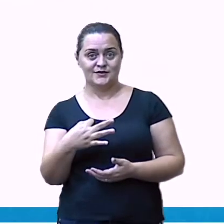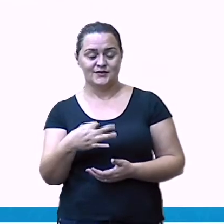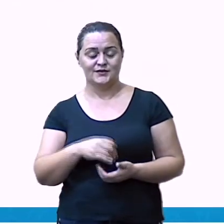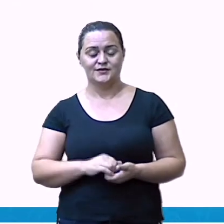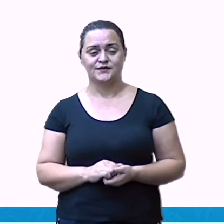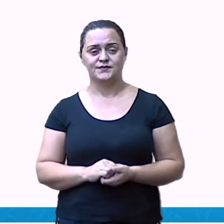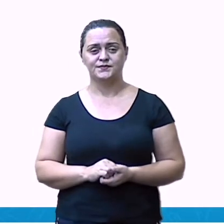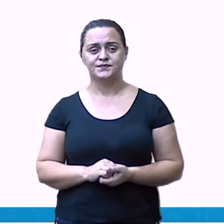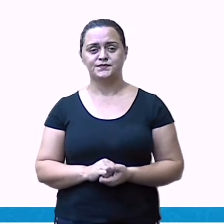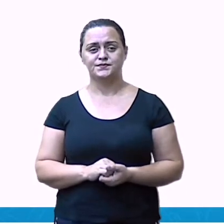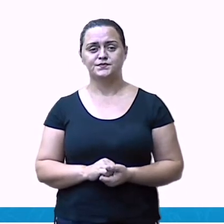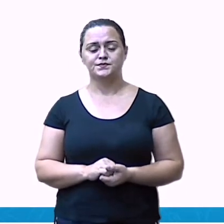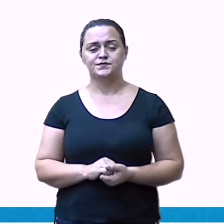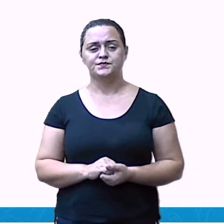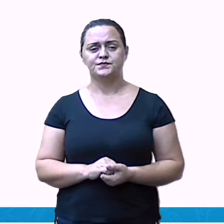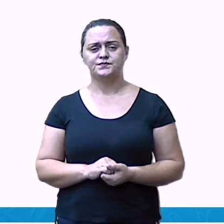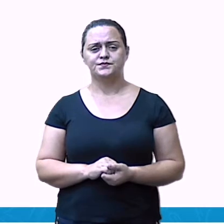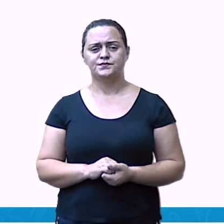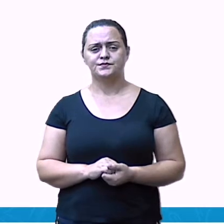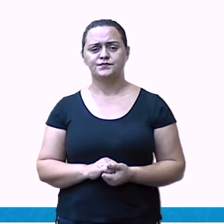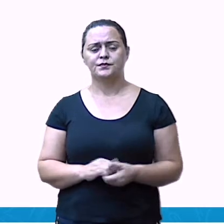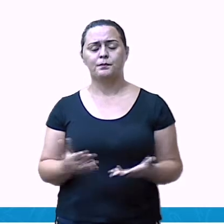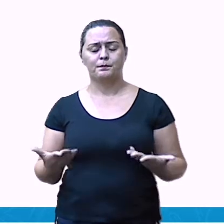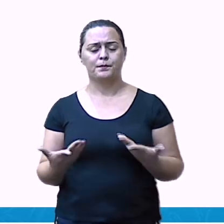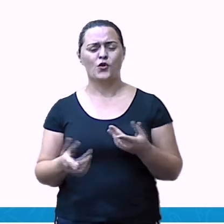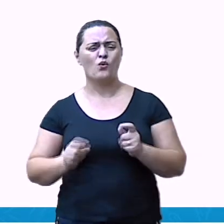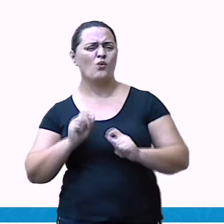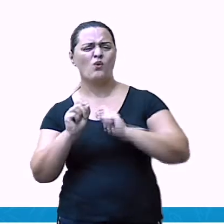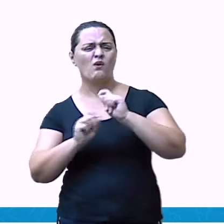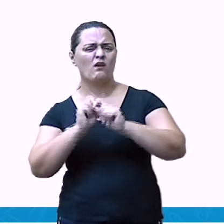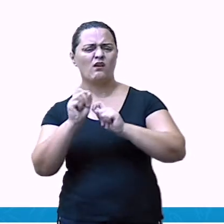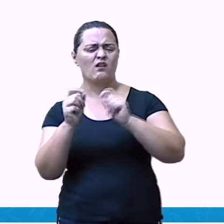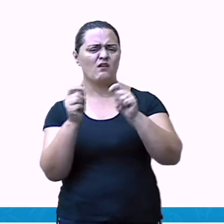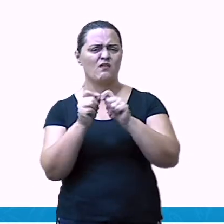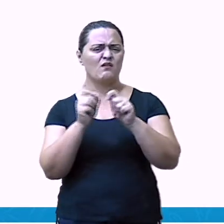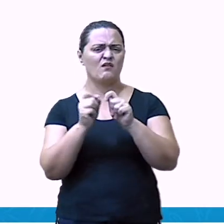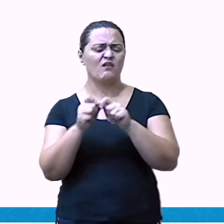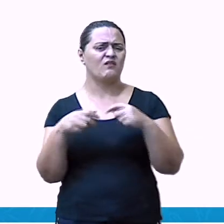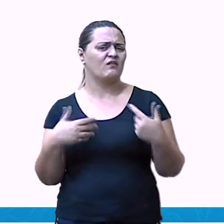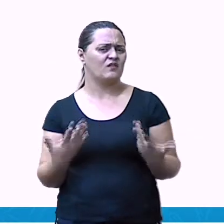lá. O que vou produzir? Você vai